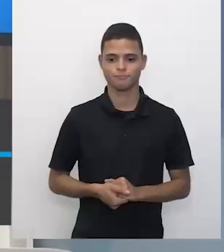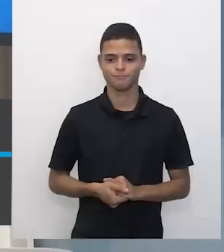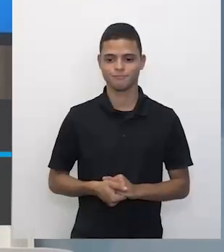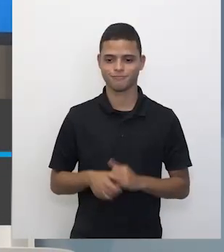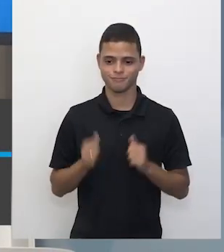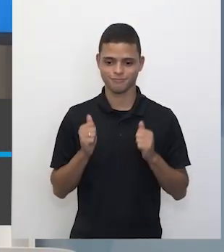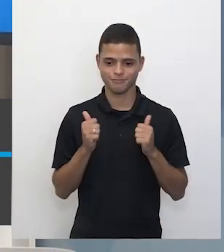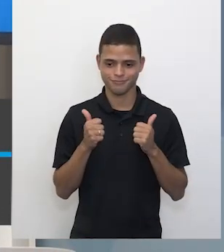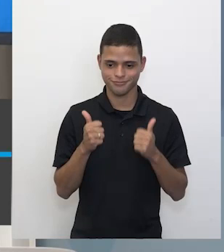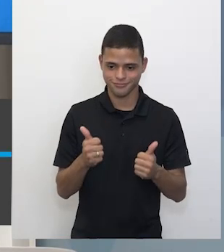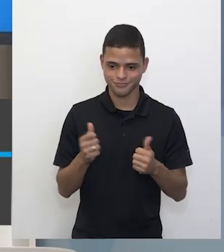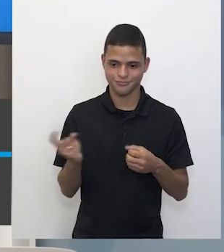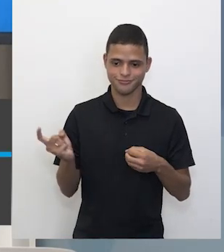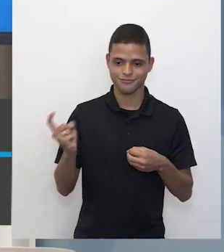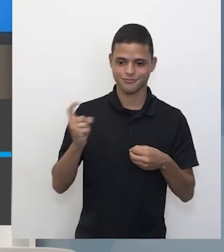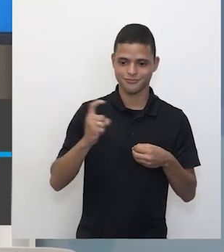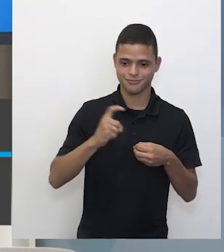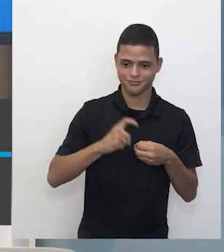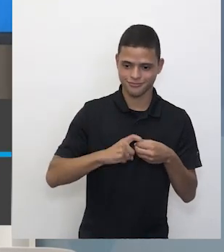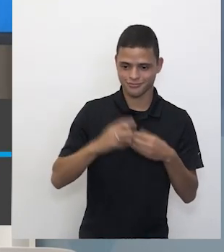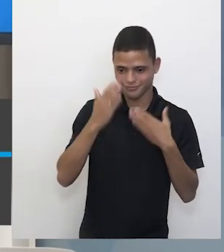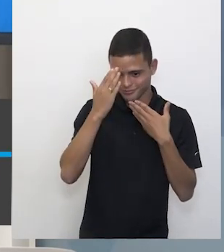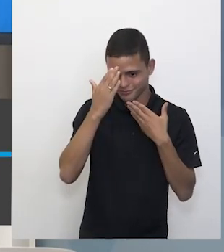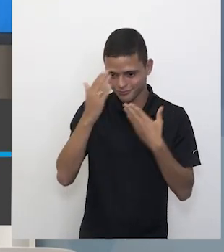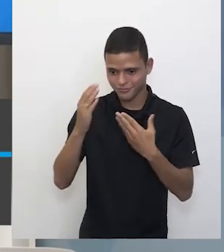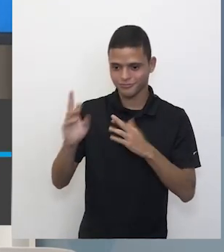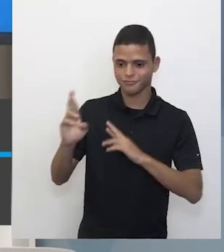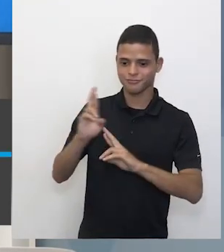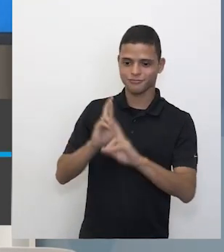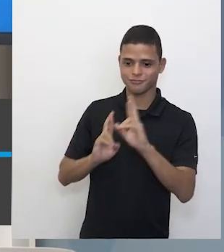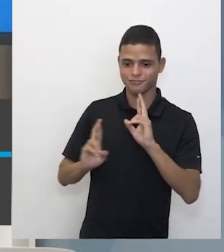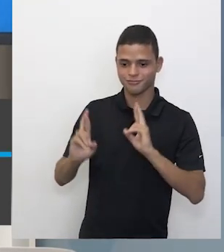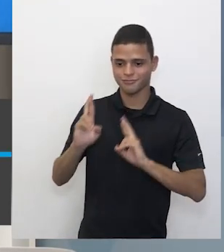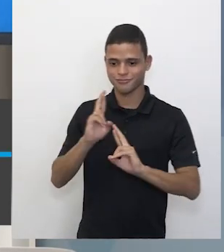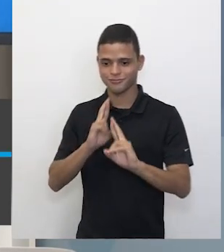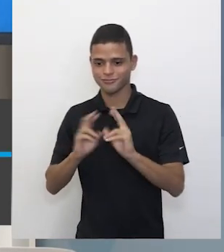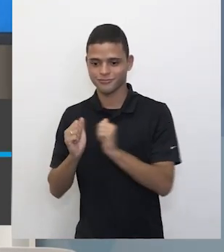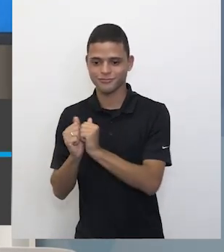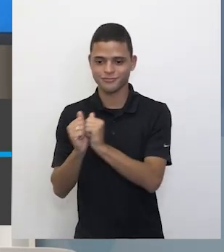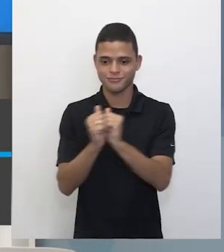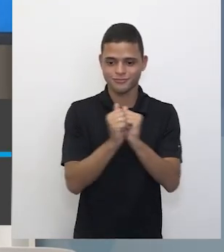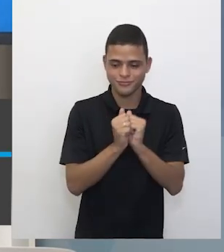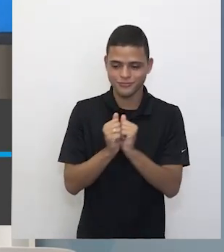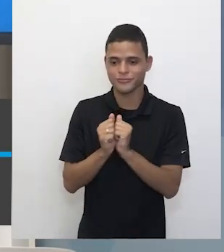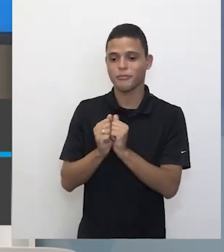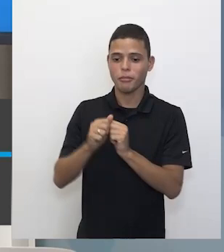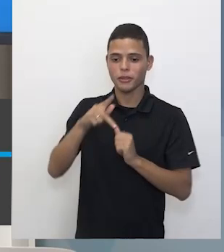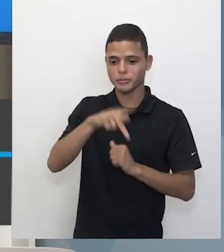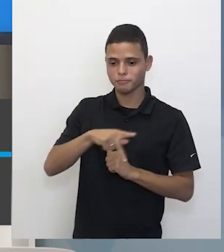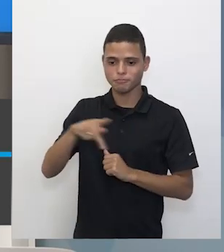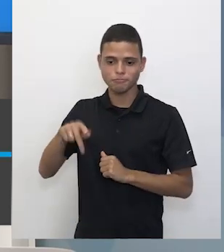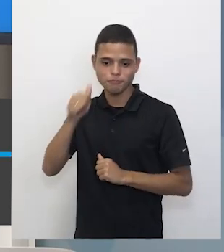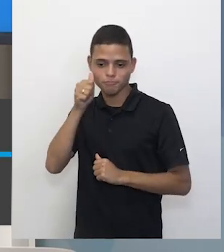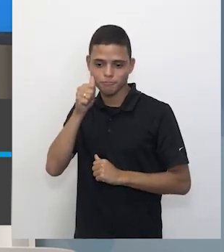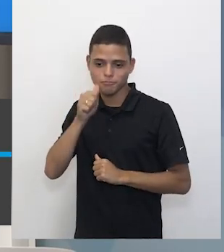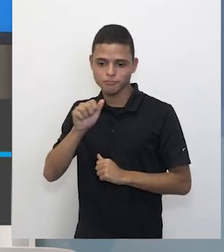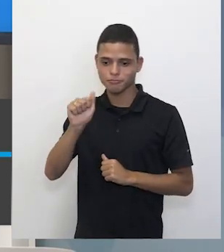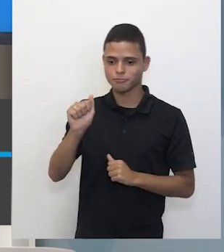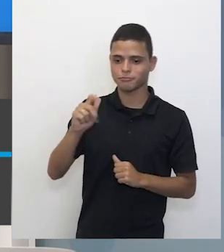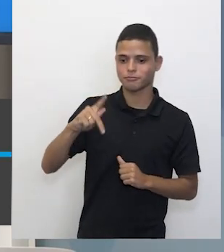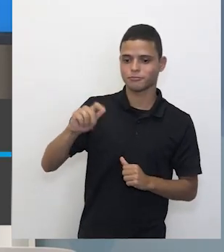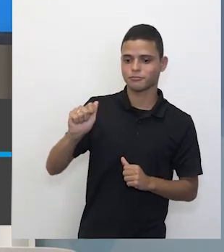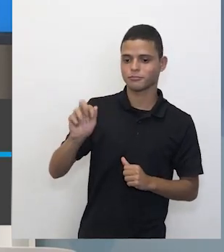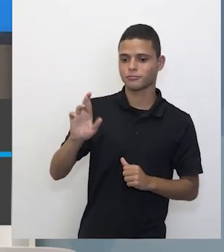E aí, pessoal, valeu pela interação aí no chat. Olha só, a professora Aparecida disse, nasceu para